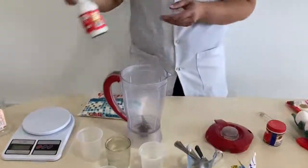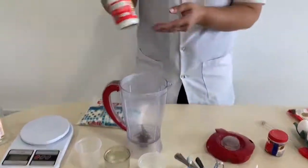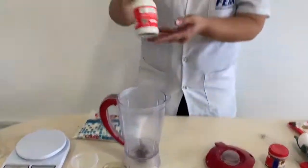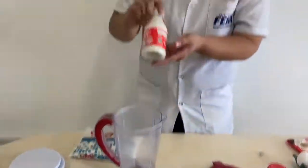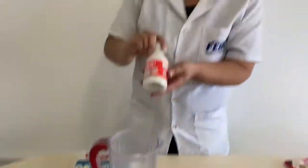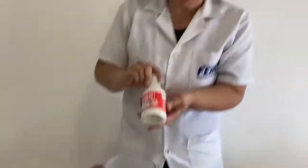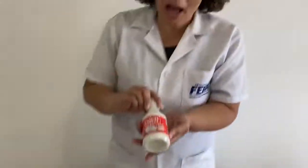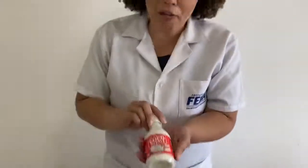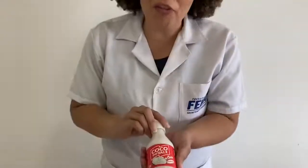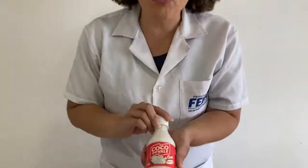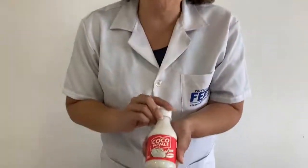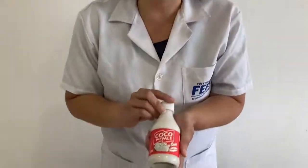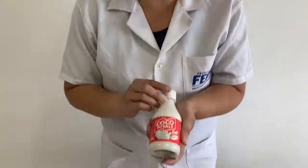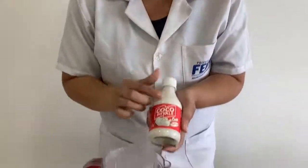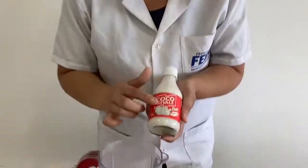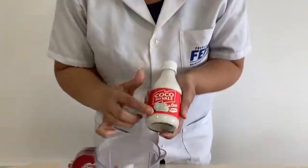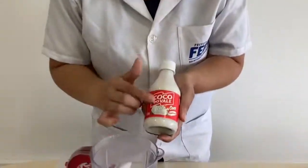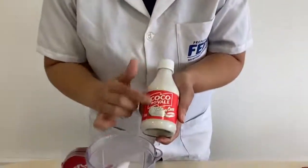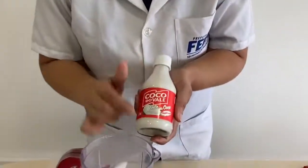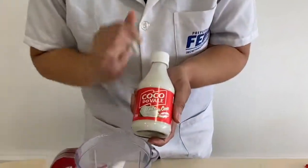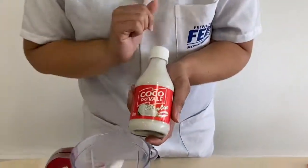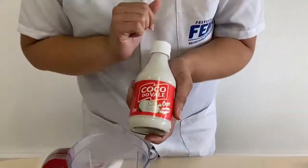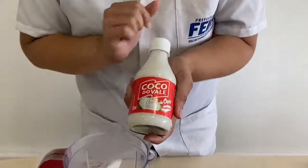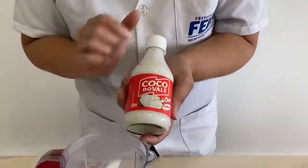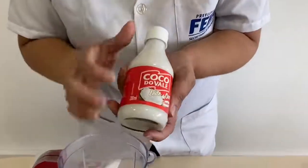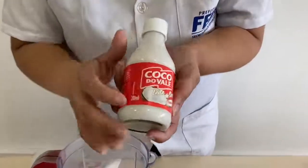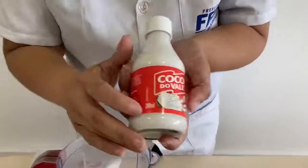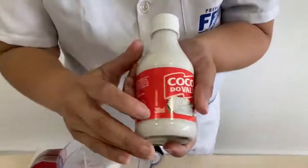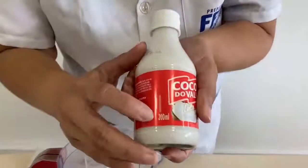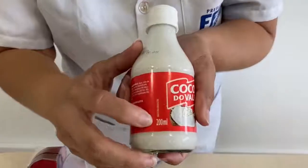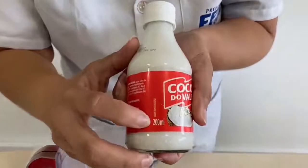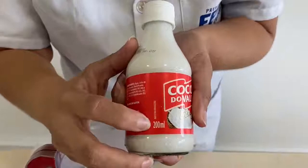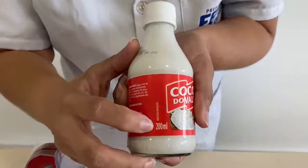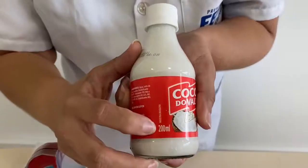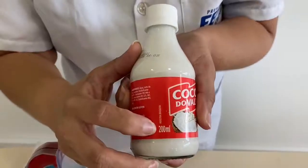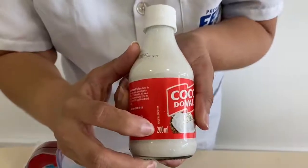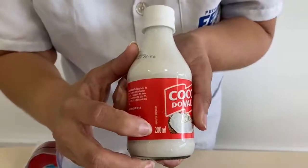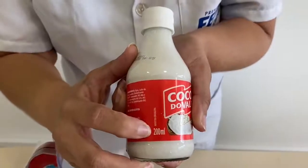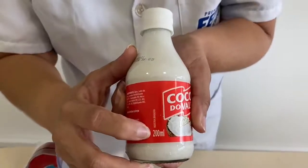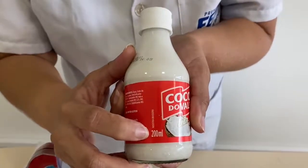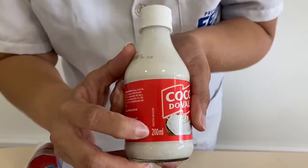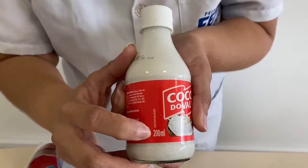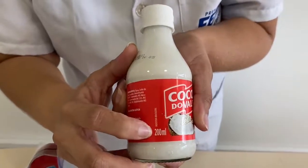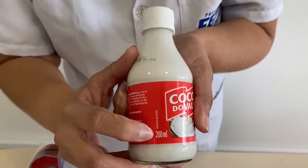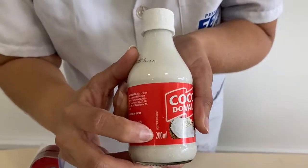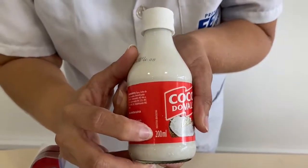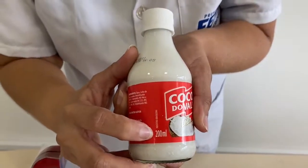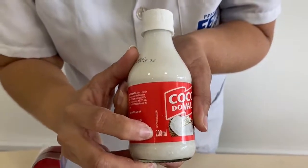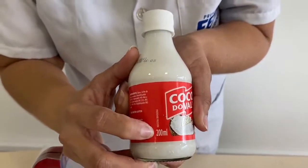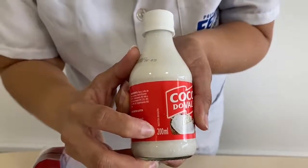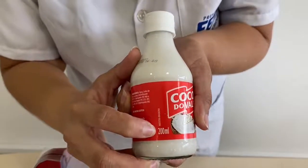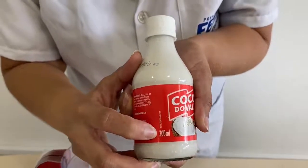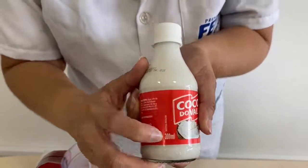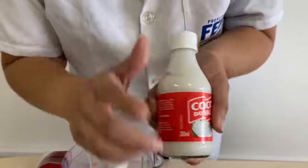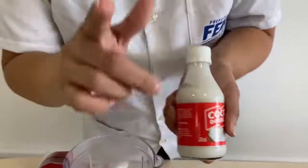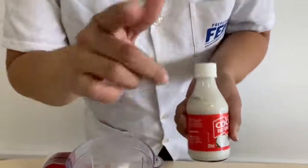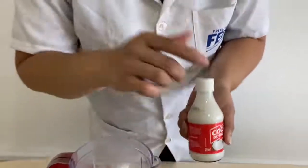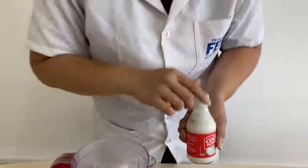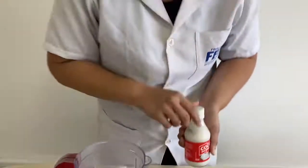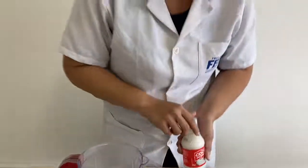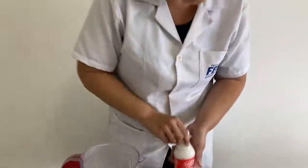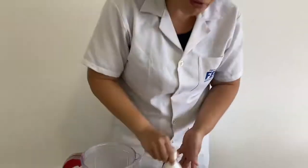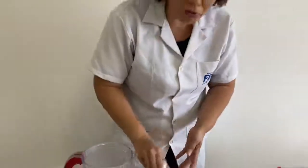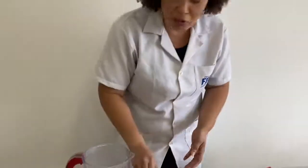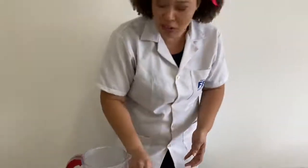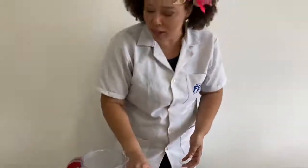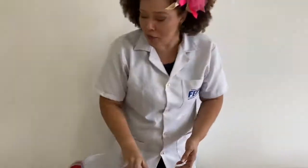Olha, a garrafinha do leite de coco que a gente vai utilizar na receita. Olha só aqui, 200 ml. Nada de